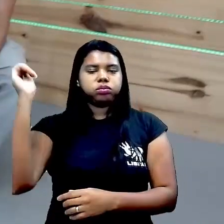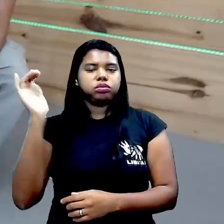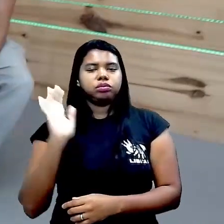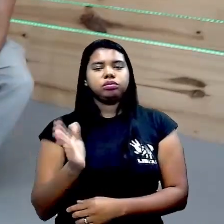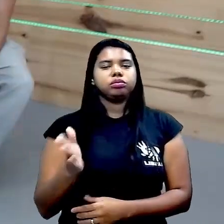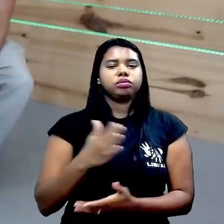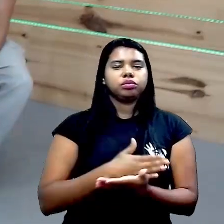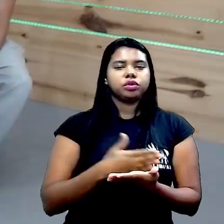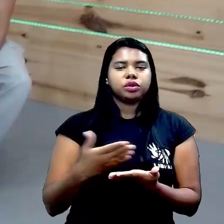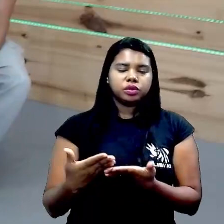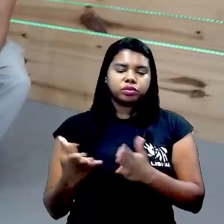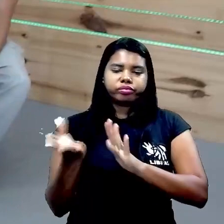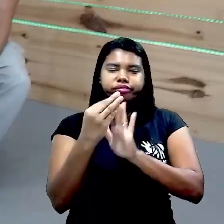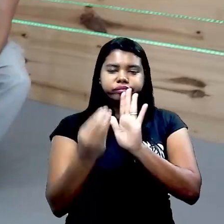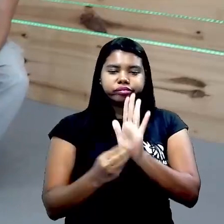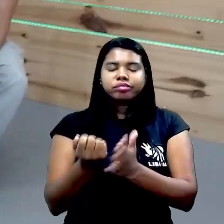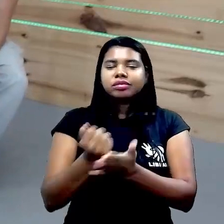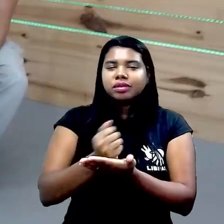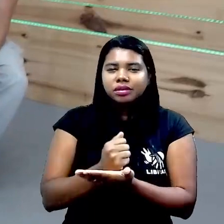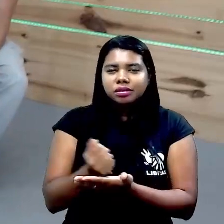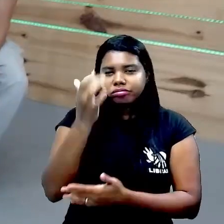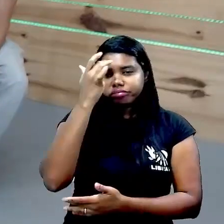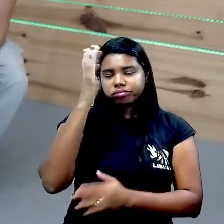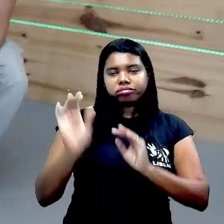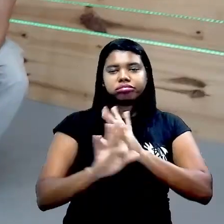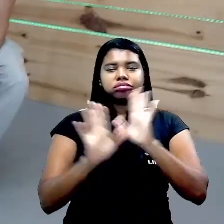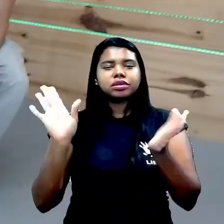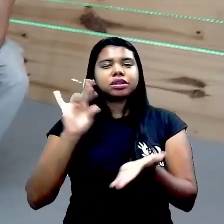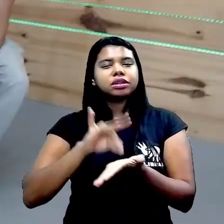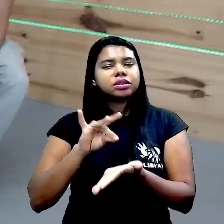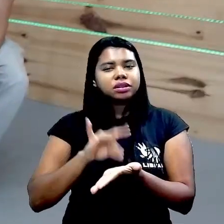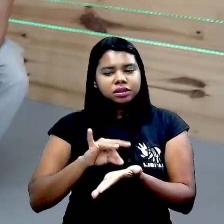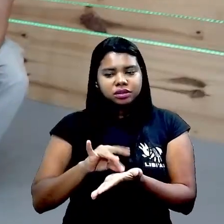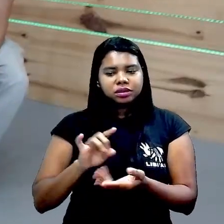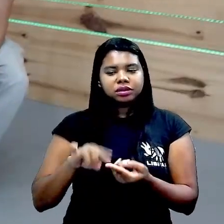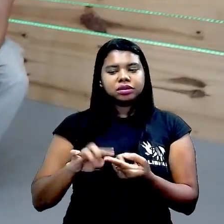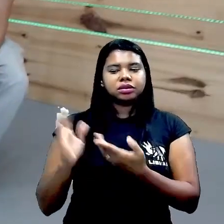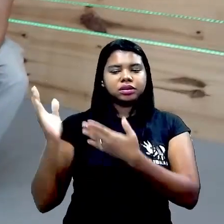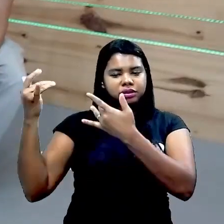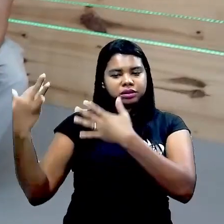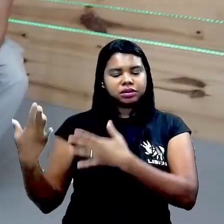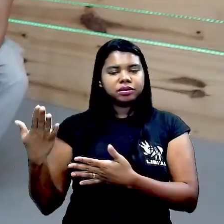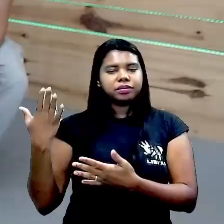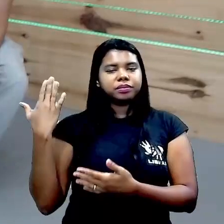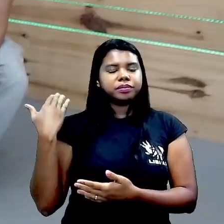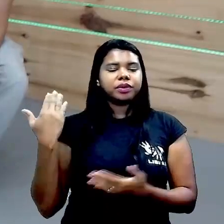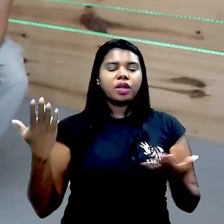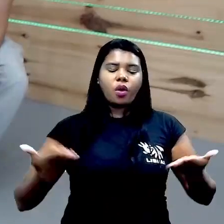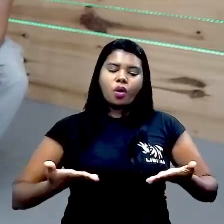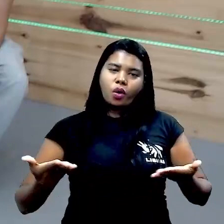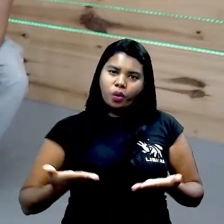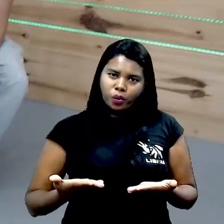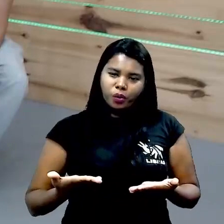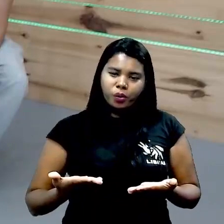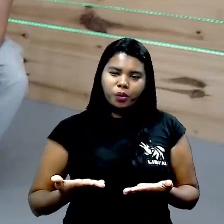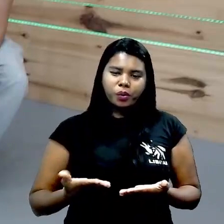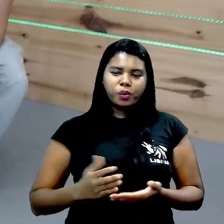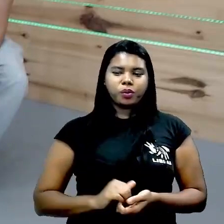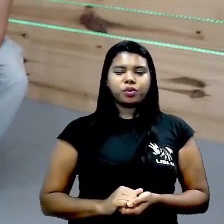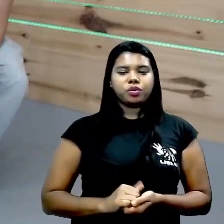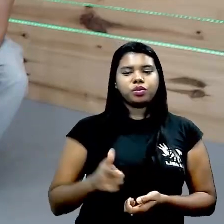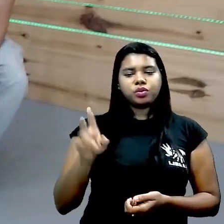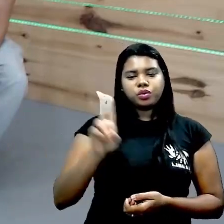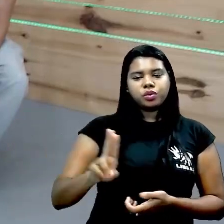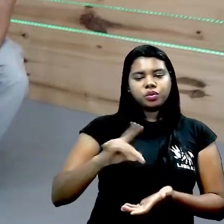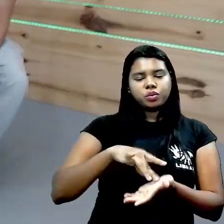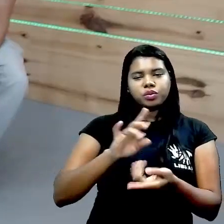Vamos colocar isso dentro de um game. Né? Se eu não me engano, na verdade, isso foi com a CryEngine. E hoje, por exemplo, o Far Cry não usa a